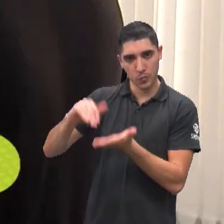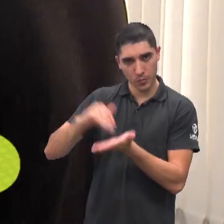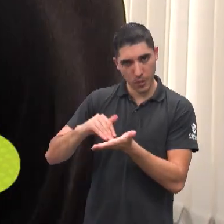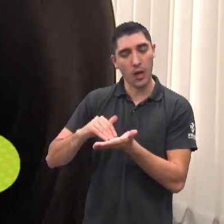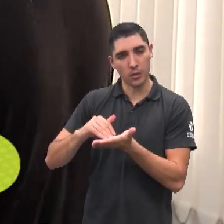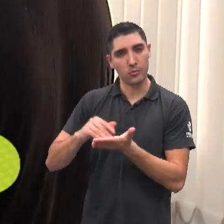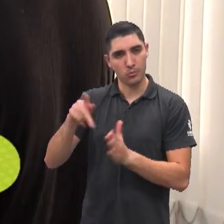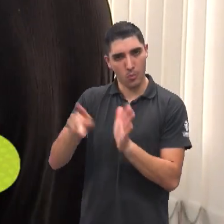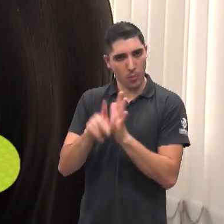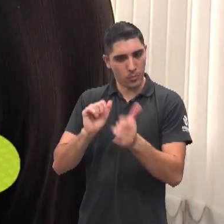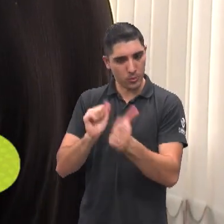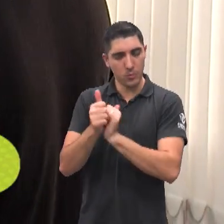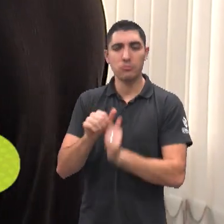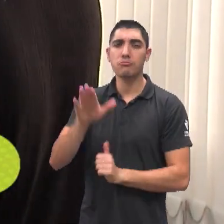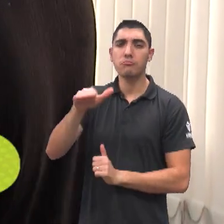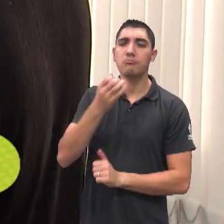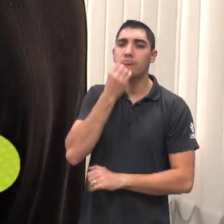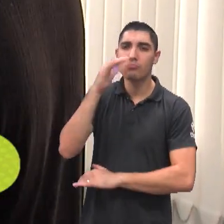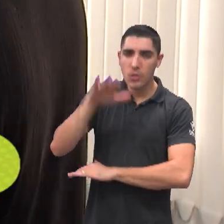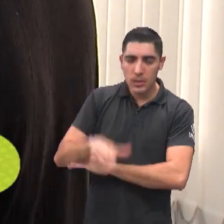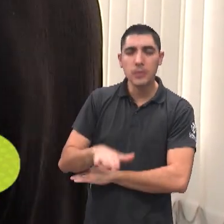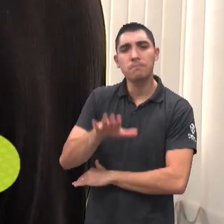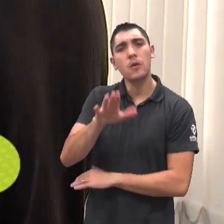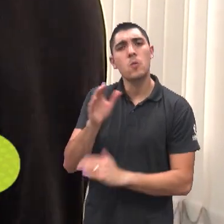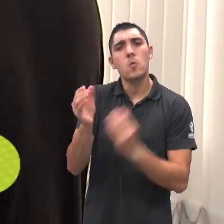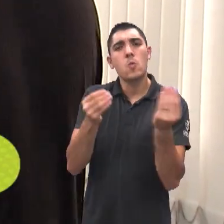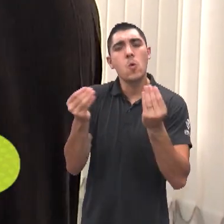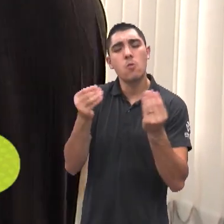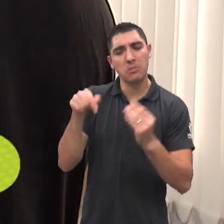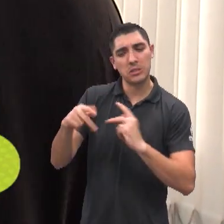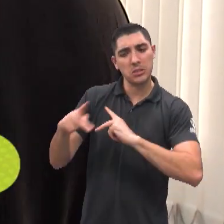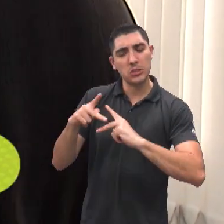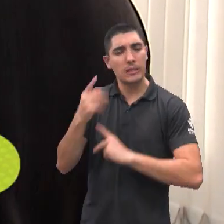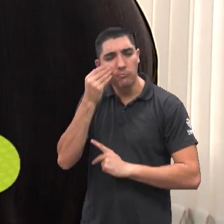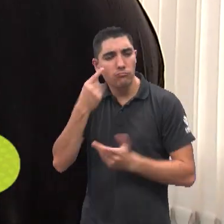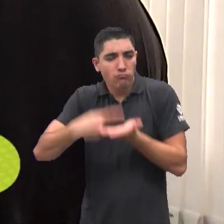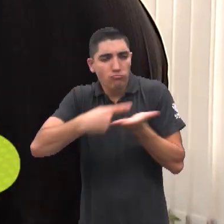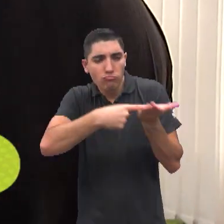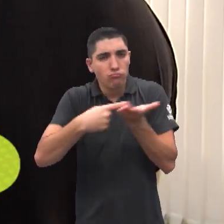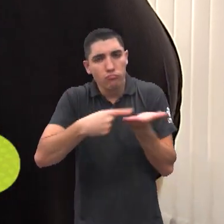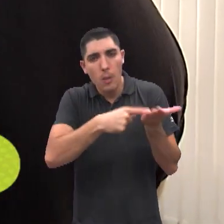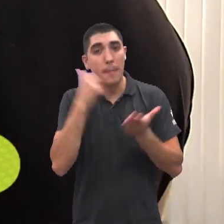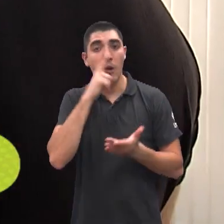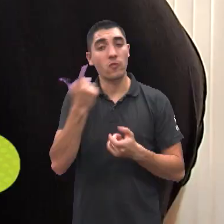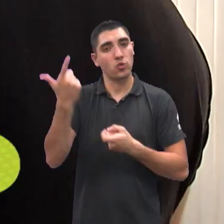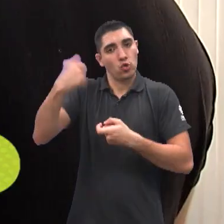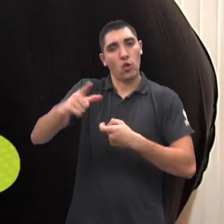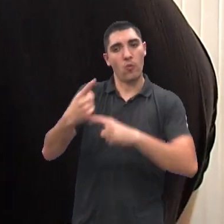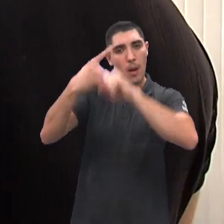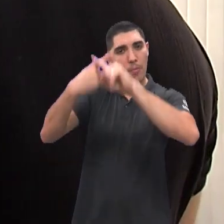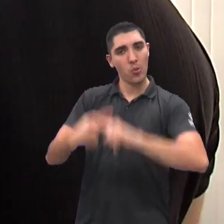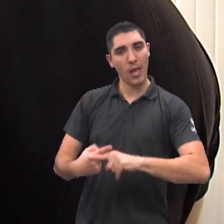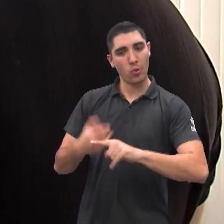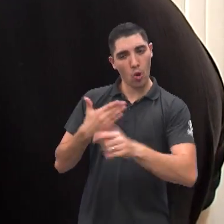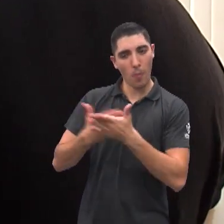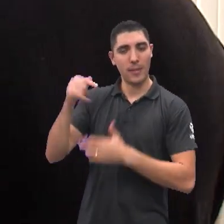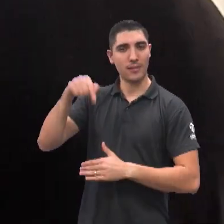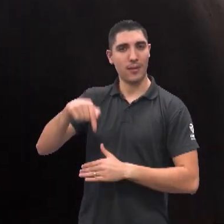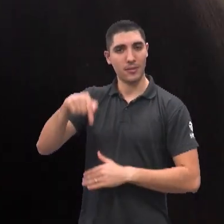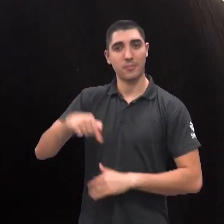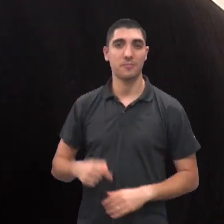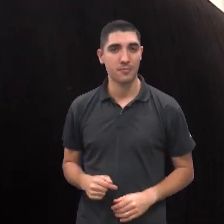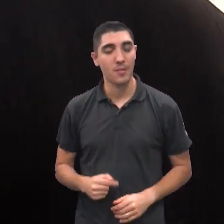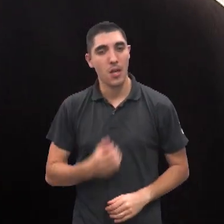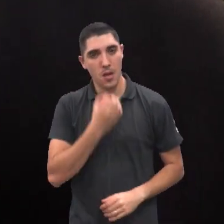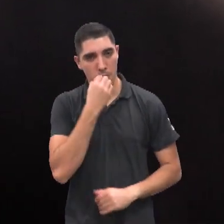Como foram as negociações, né, para São José voltar a receber os jogos regionais? Boa tarde, primeiro que é sempre uma satisfação